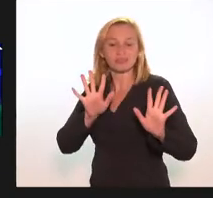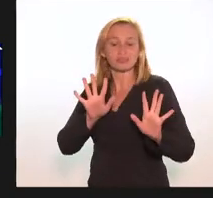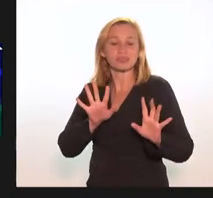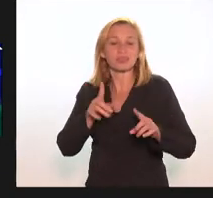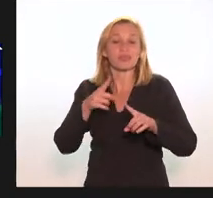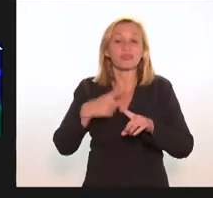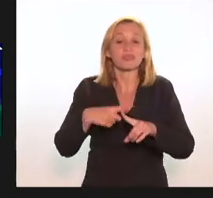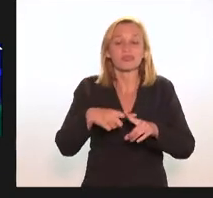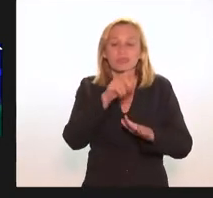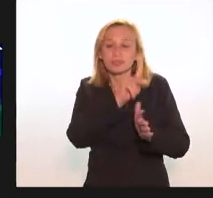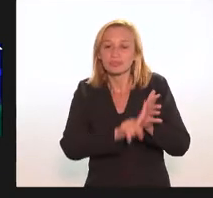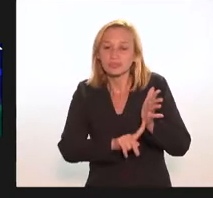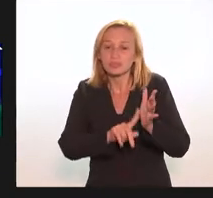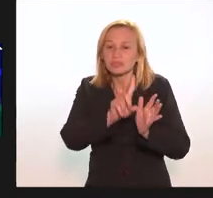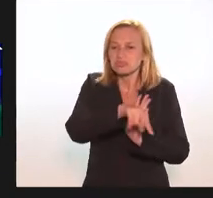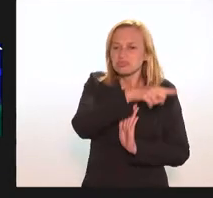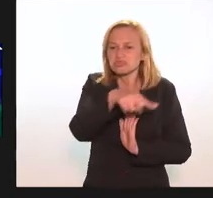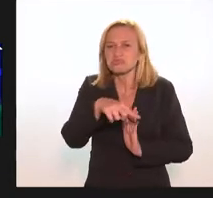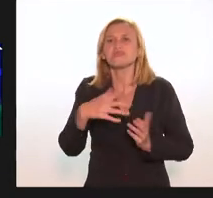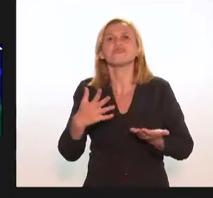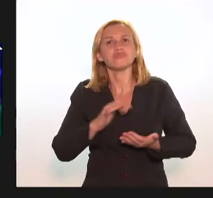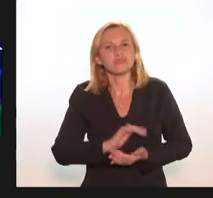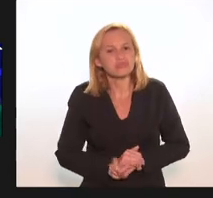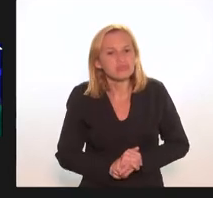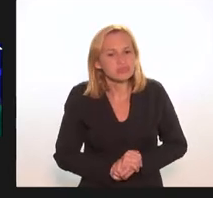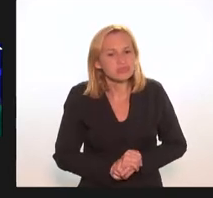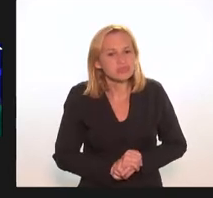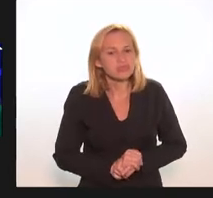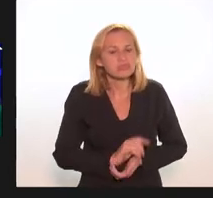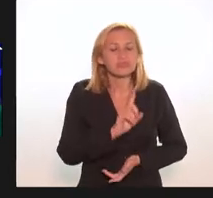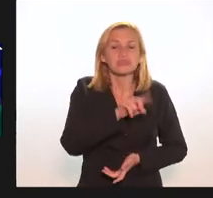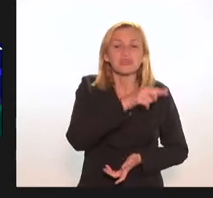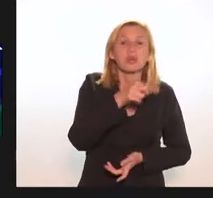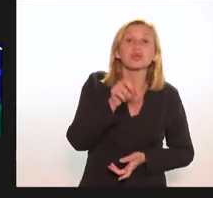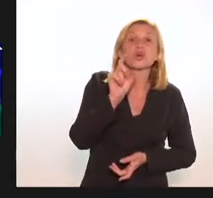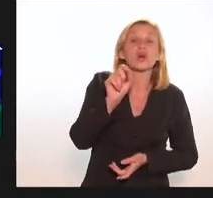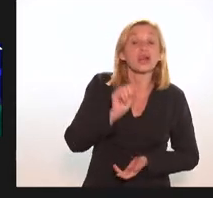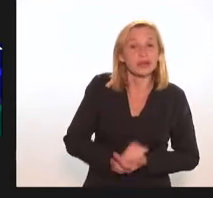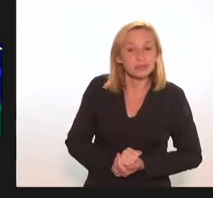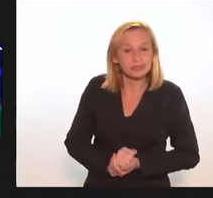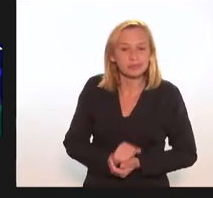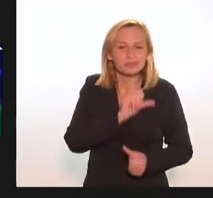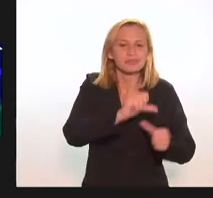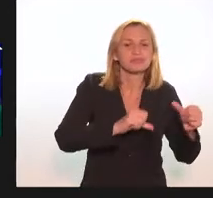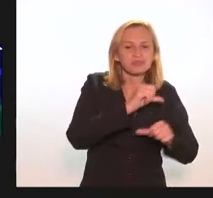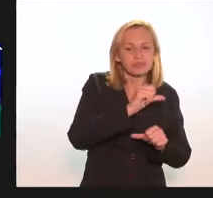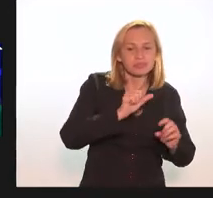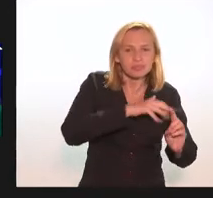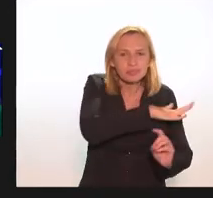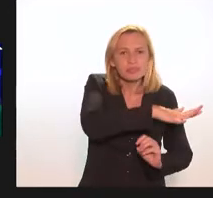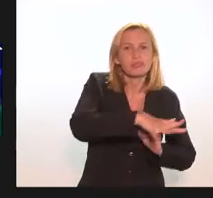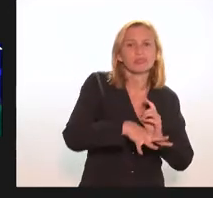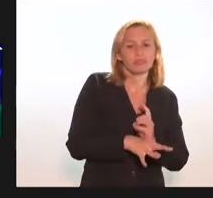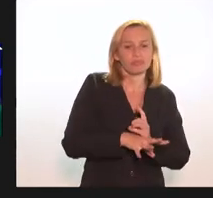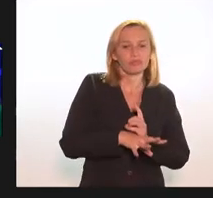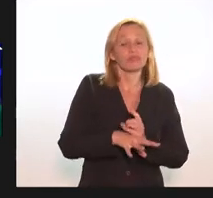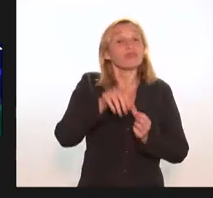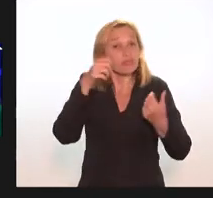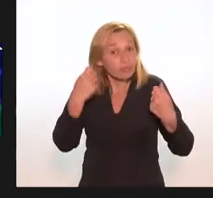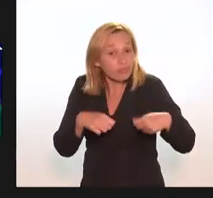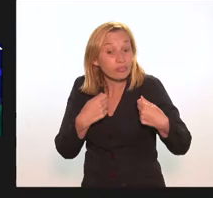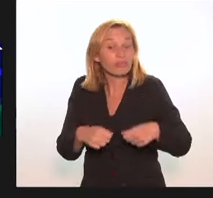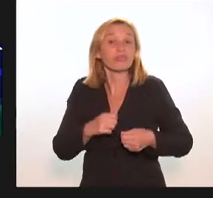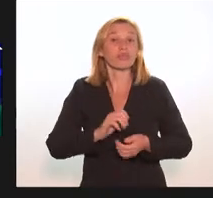esse projeto está proibindo, né? Está proibindo, né, uma mudança social que é